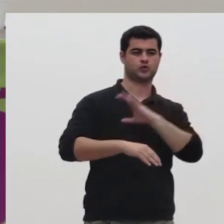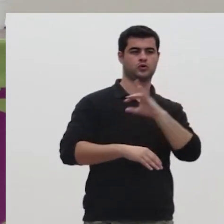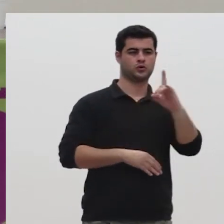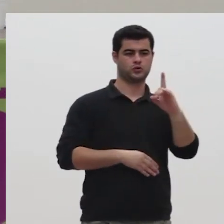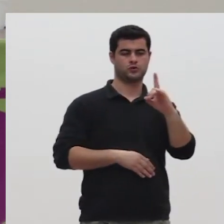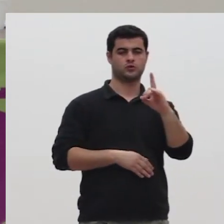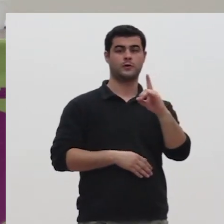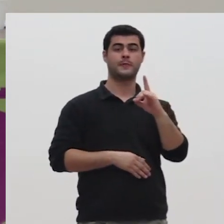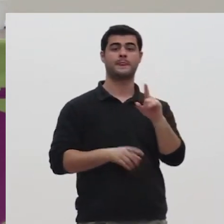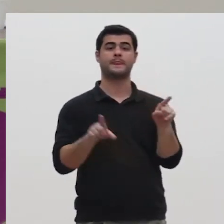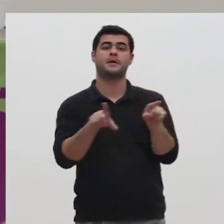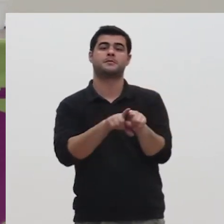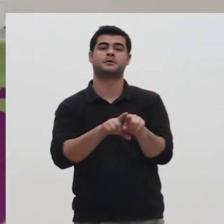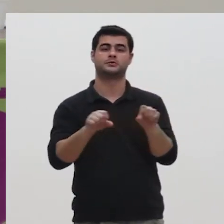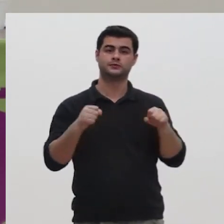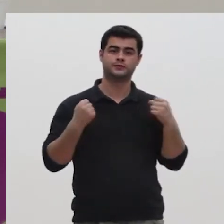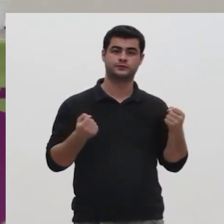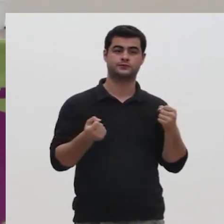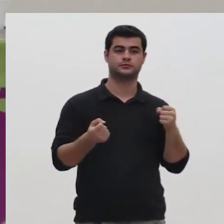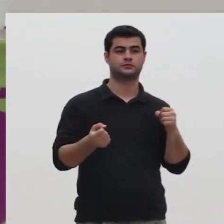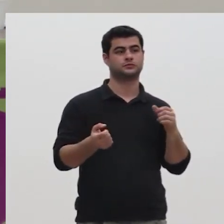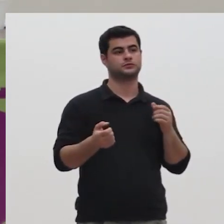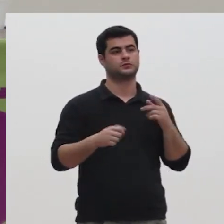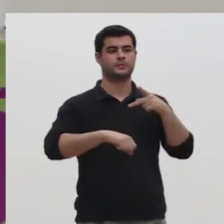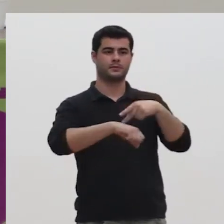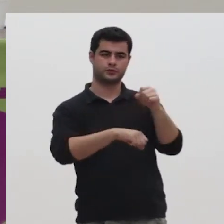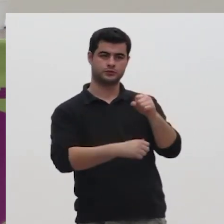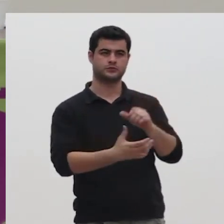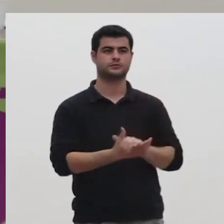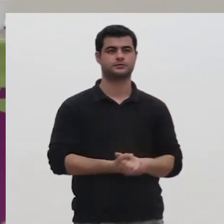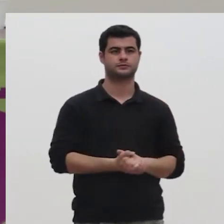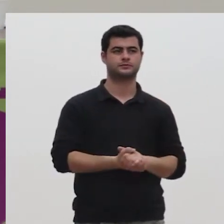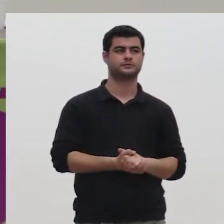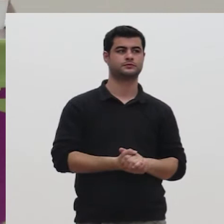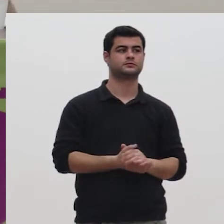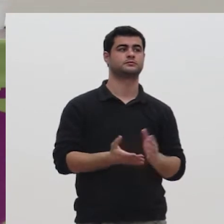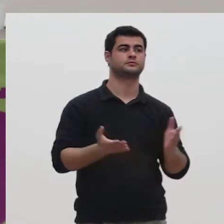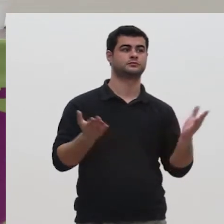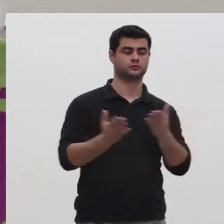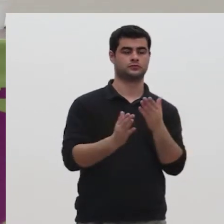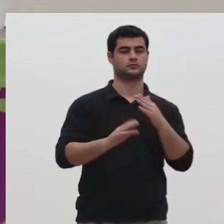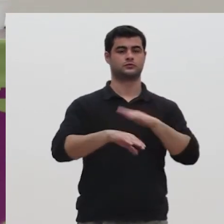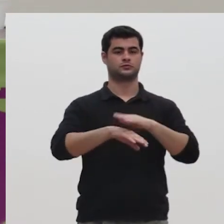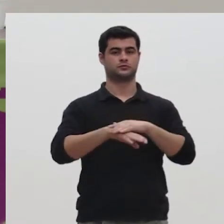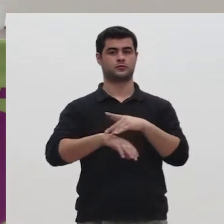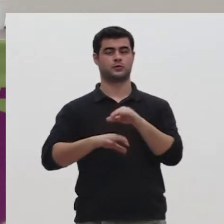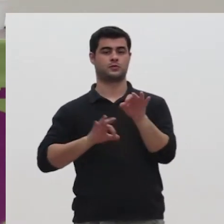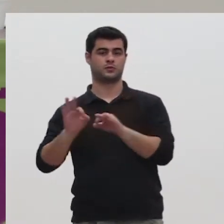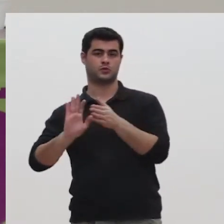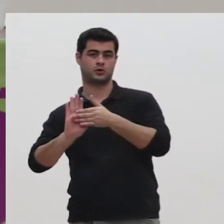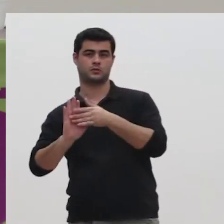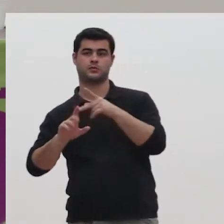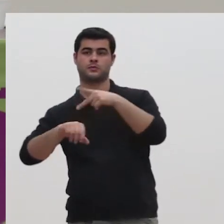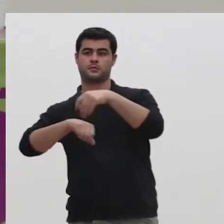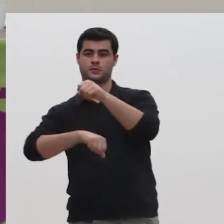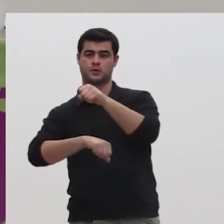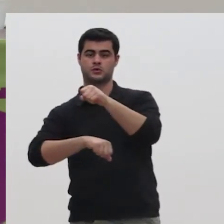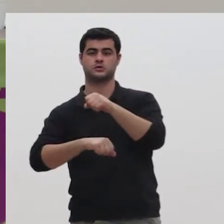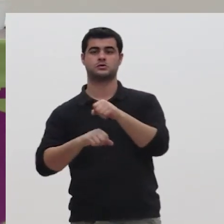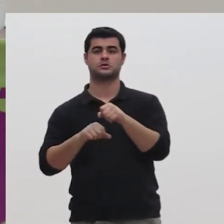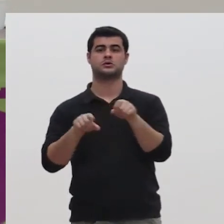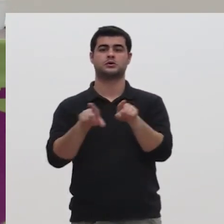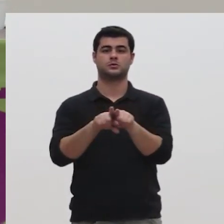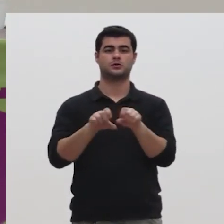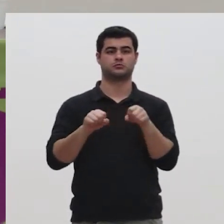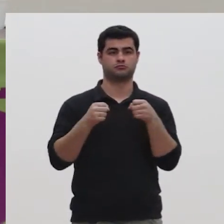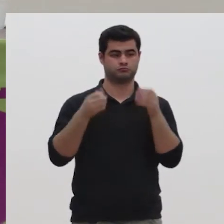esse diálogo das coordenações com a pós-graduação. Os programas de pós-graduação, eles têm um PROAP e